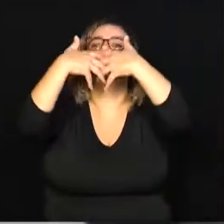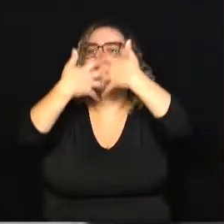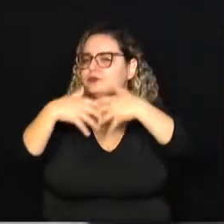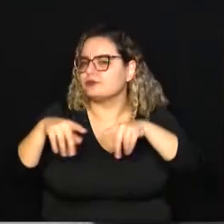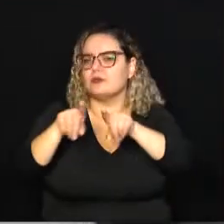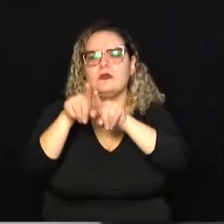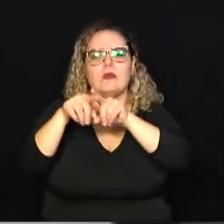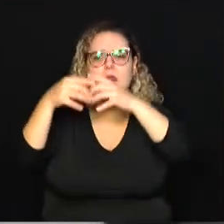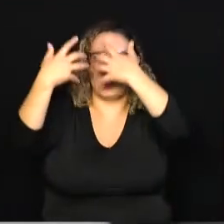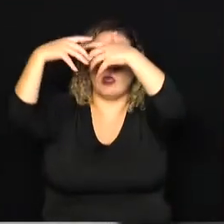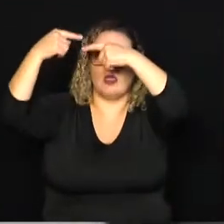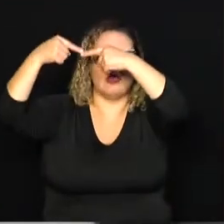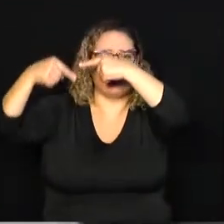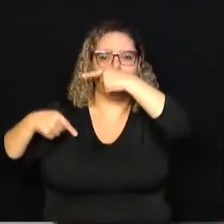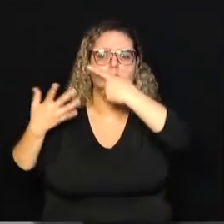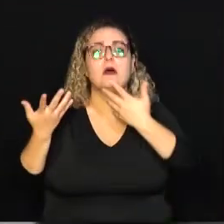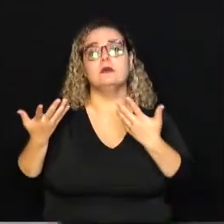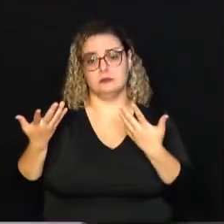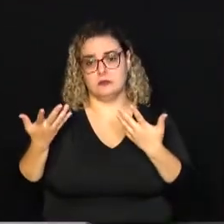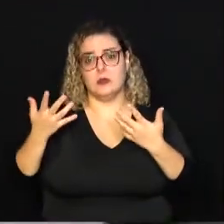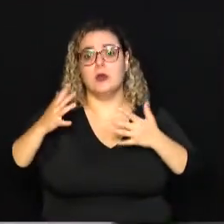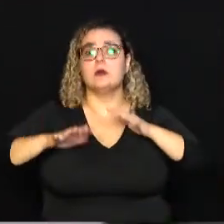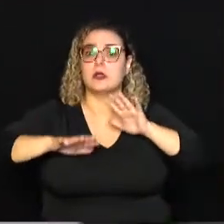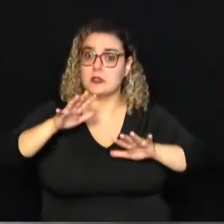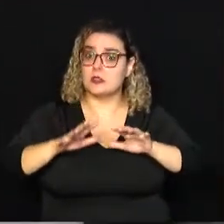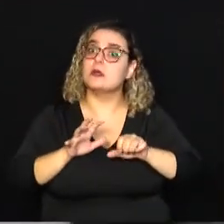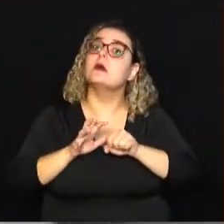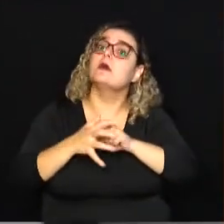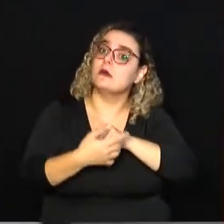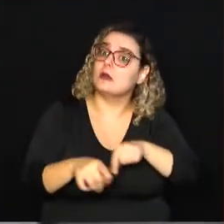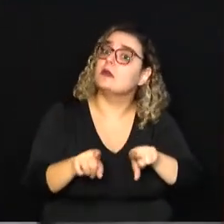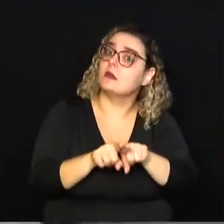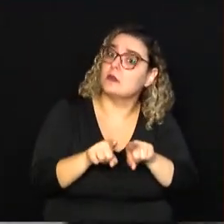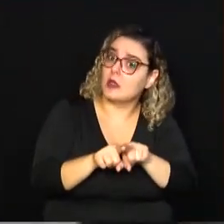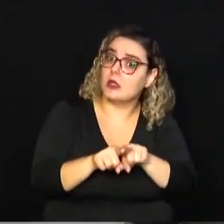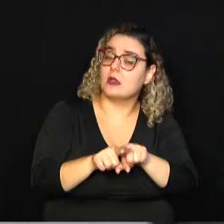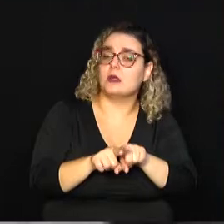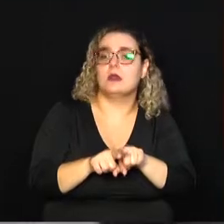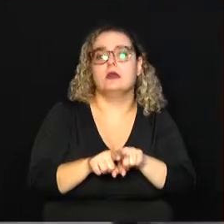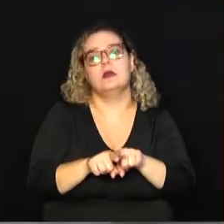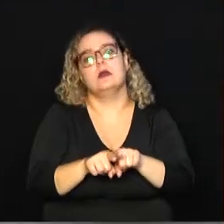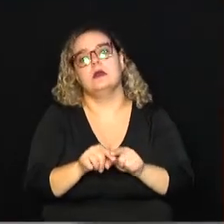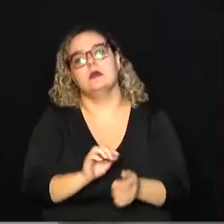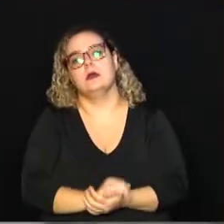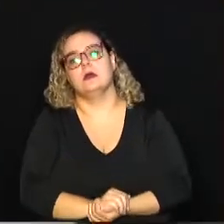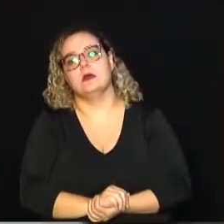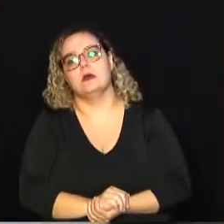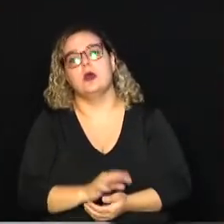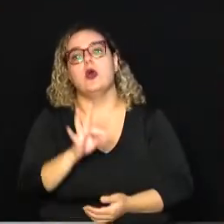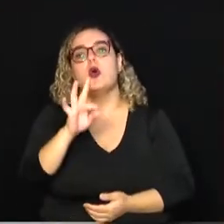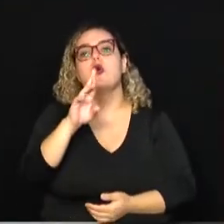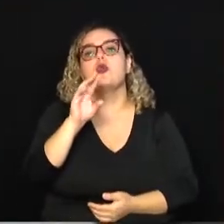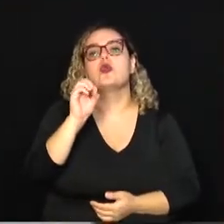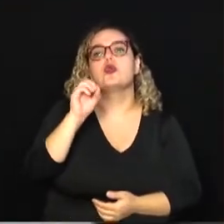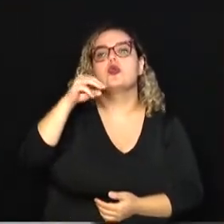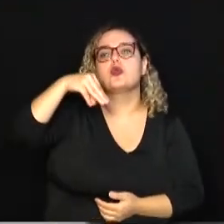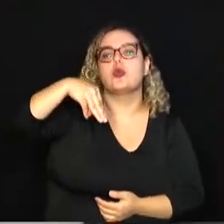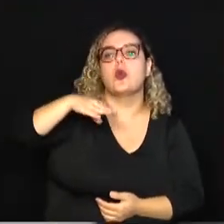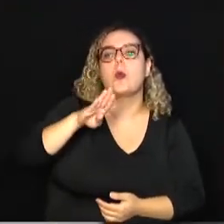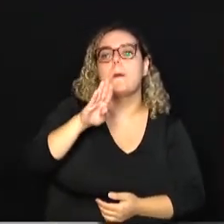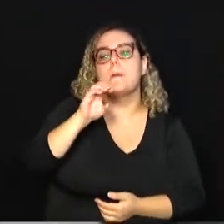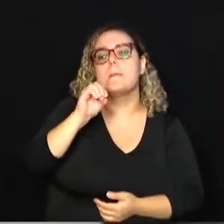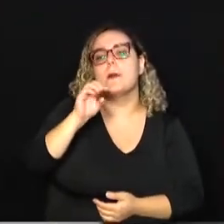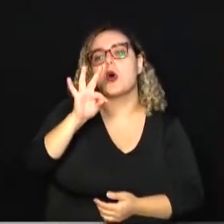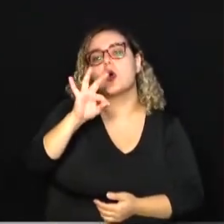que acontecem na vigência da Covid, porque a Covid também está associada a um aumento de eventos trombóticos, que a gente fala, de coagulação,